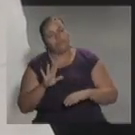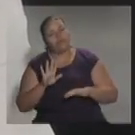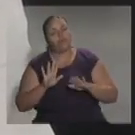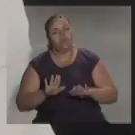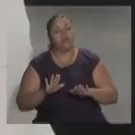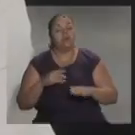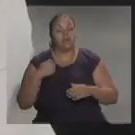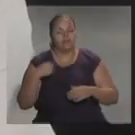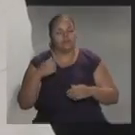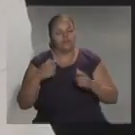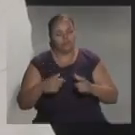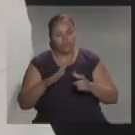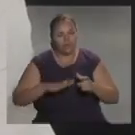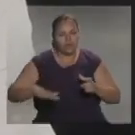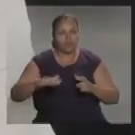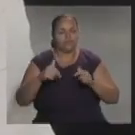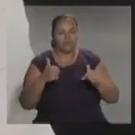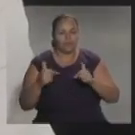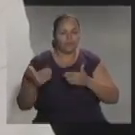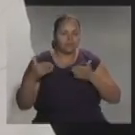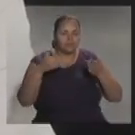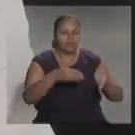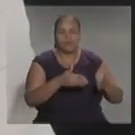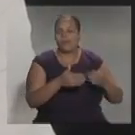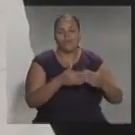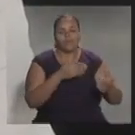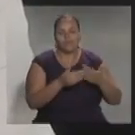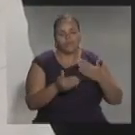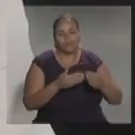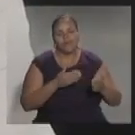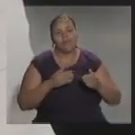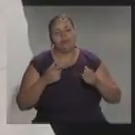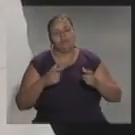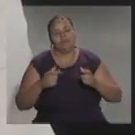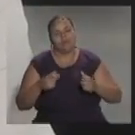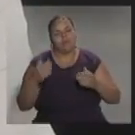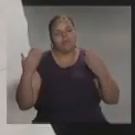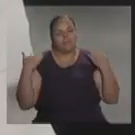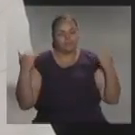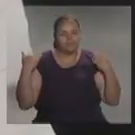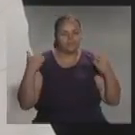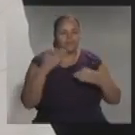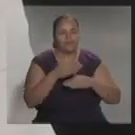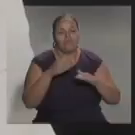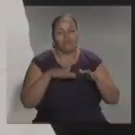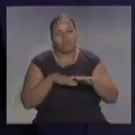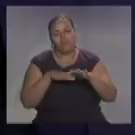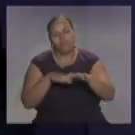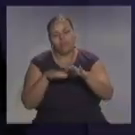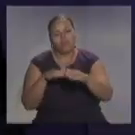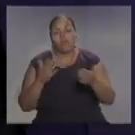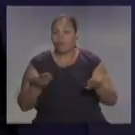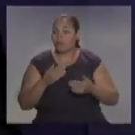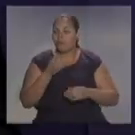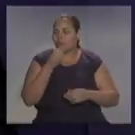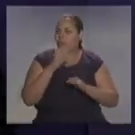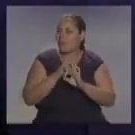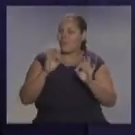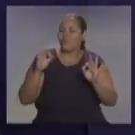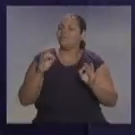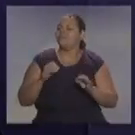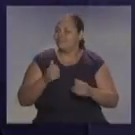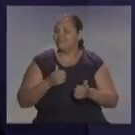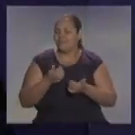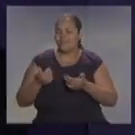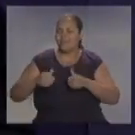só nas suas regiões de trabalho, mas também para qualquer espécie de lazer. Sem dúvida, essa qualidade de vida. É isso que as pessoas... Quer dizer,